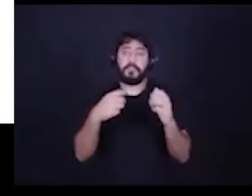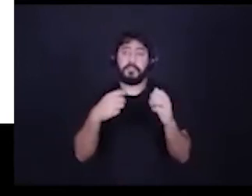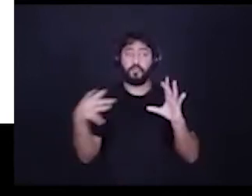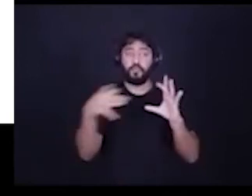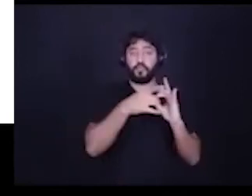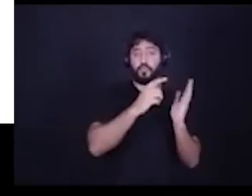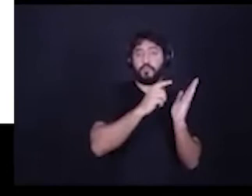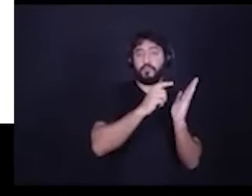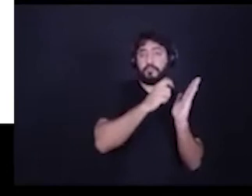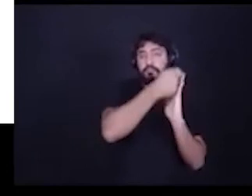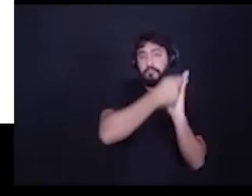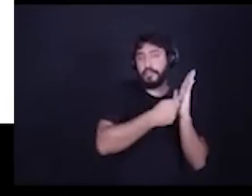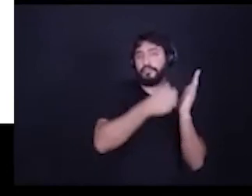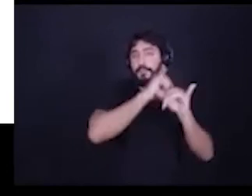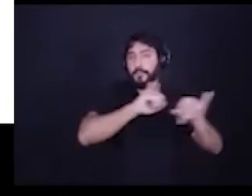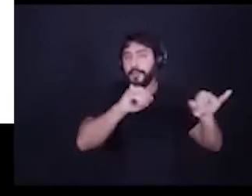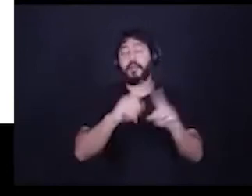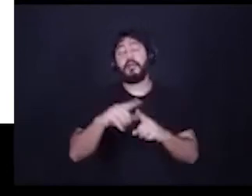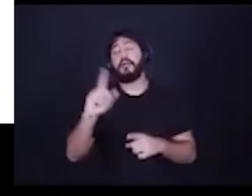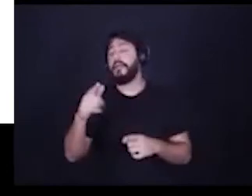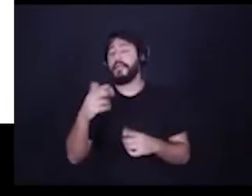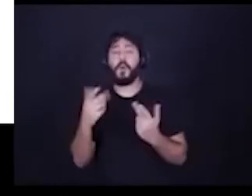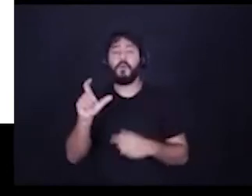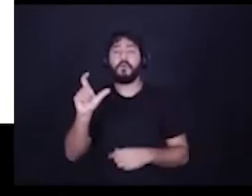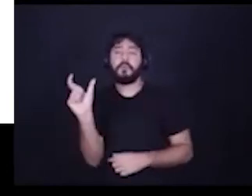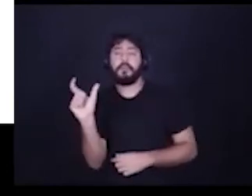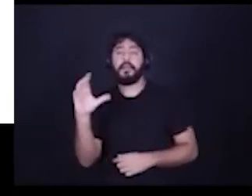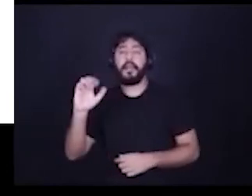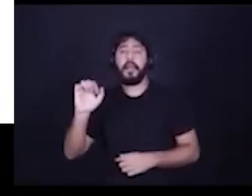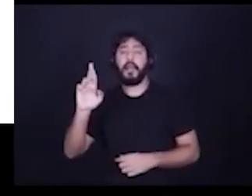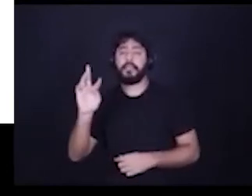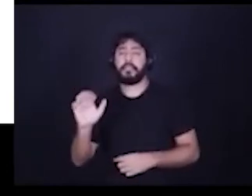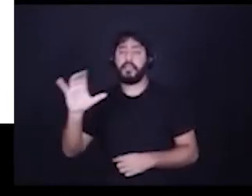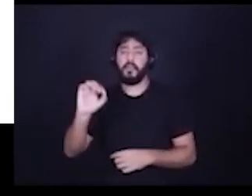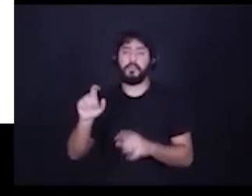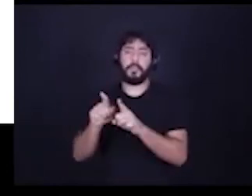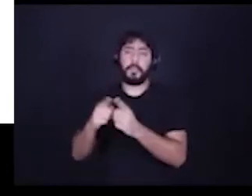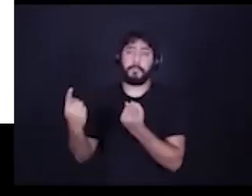um cartão que os nossos parceiros que estão apoiando esse projeto podem